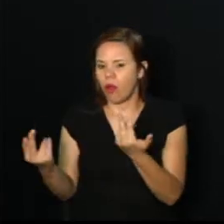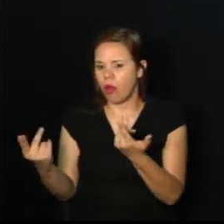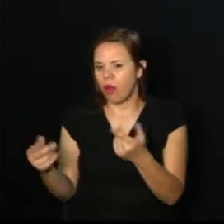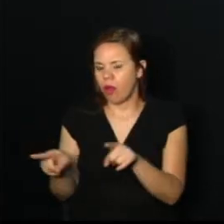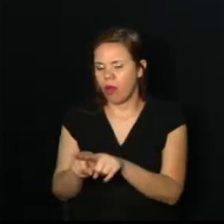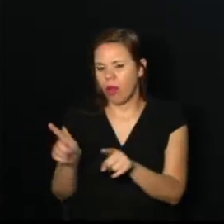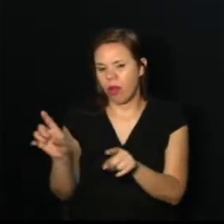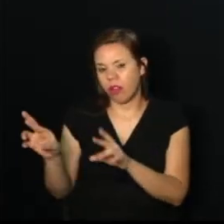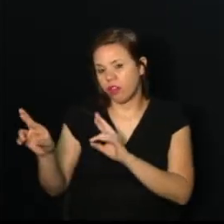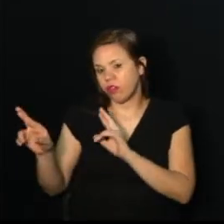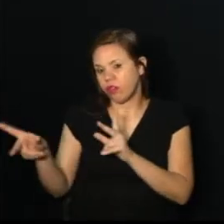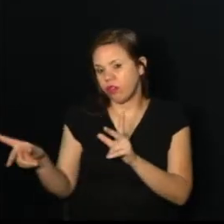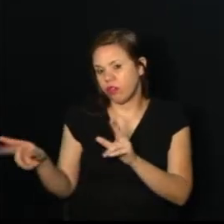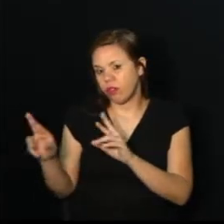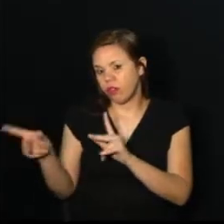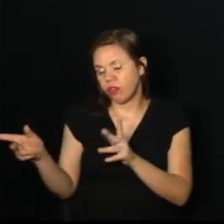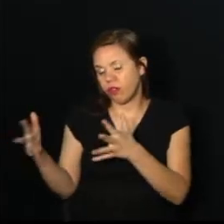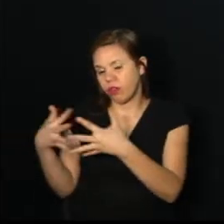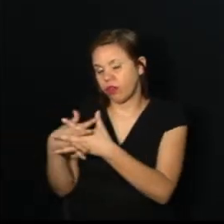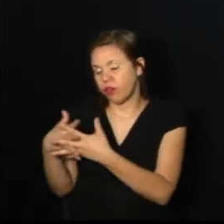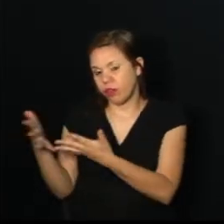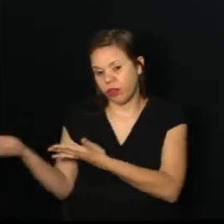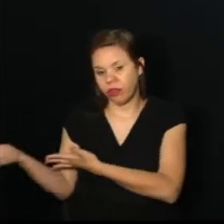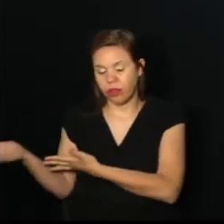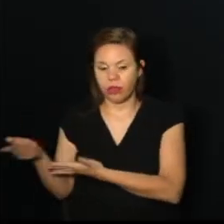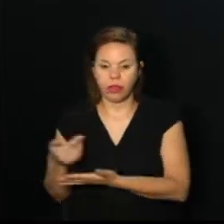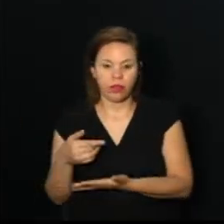só que de forma mais complicada.